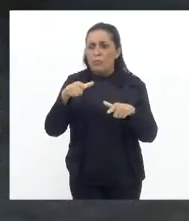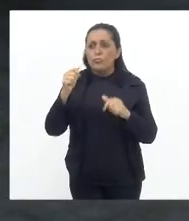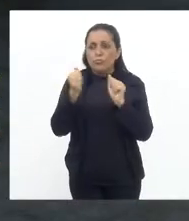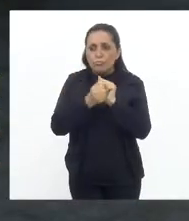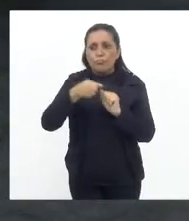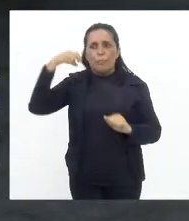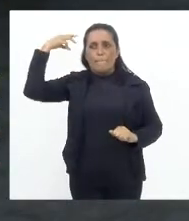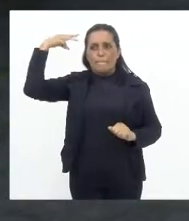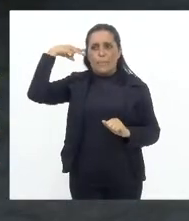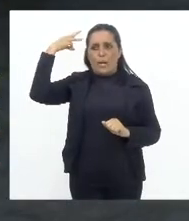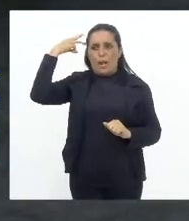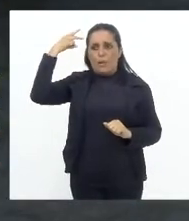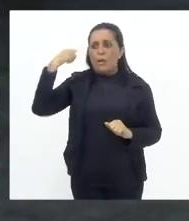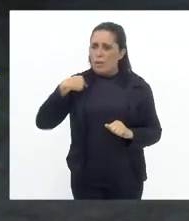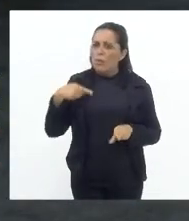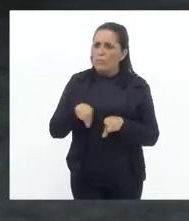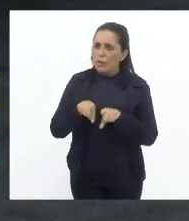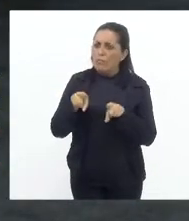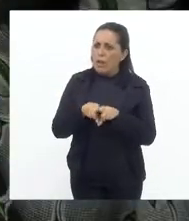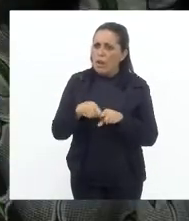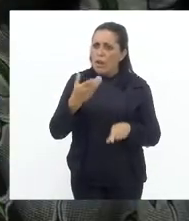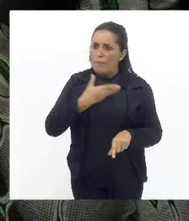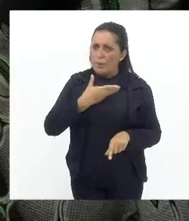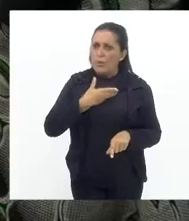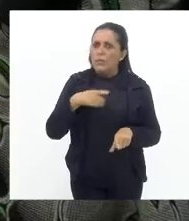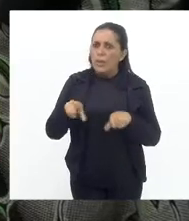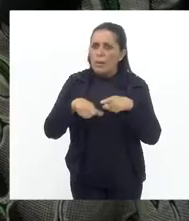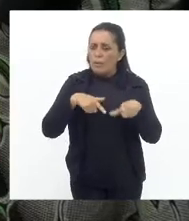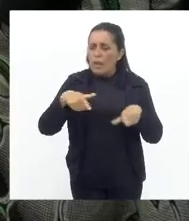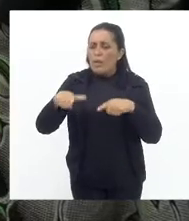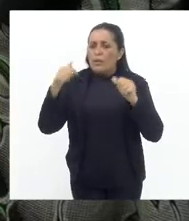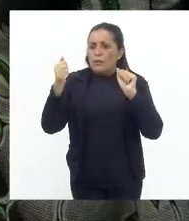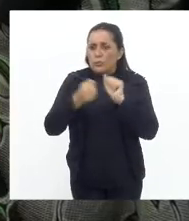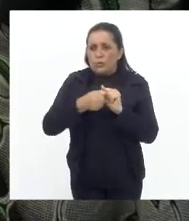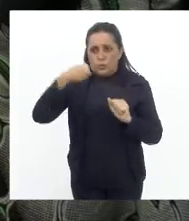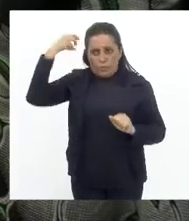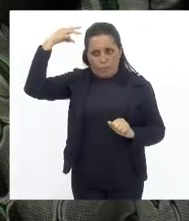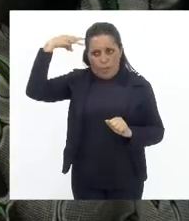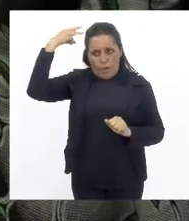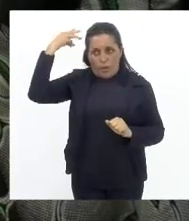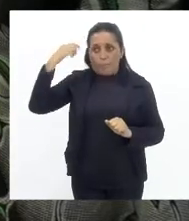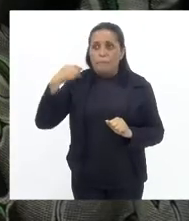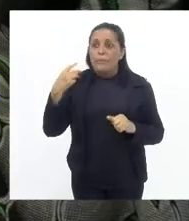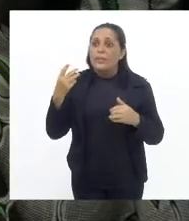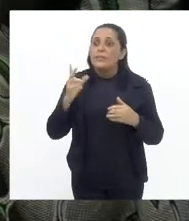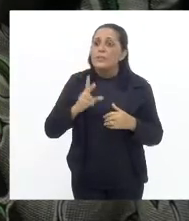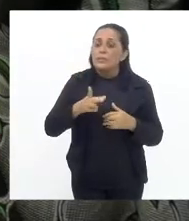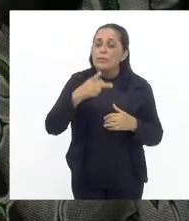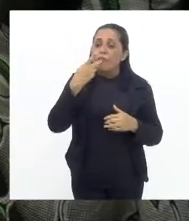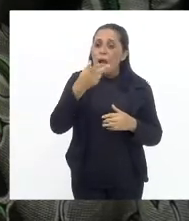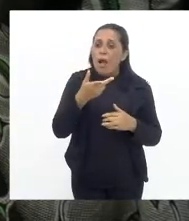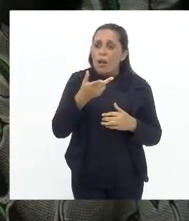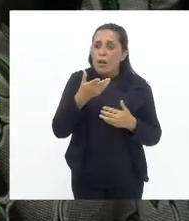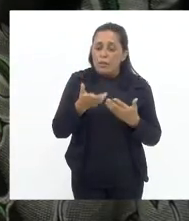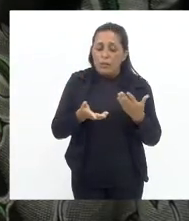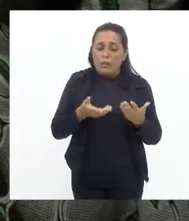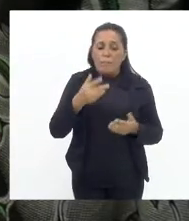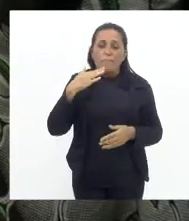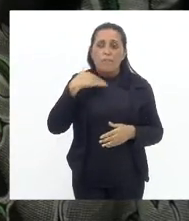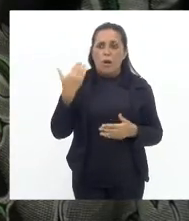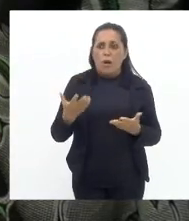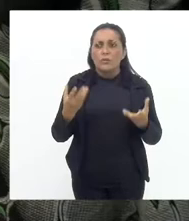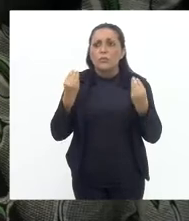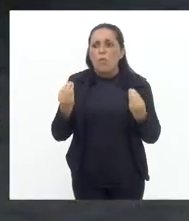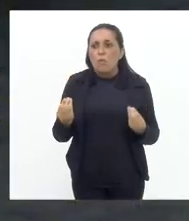com Marielle Franco e eu também também fui amigo também trabalhei com Marielle Franco e cada vez que a morte dela é tratada dessa forma